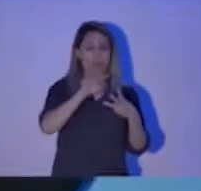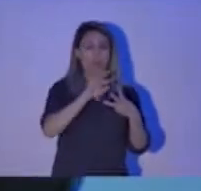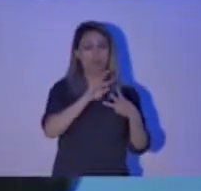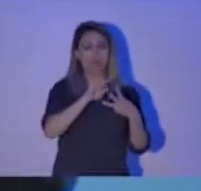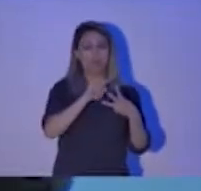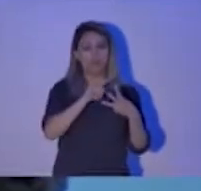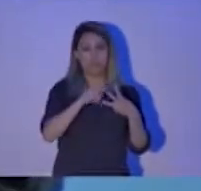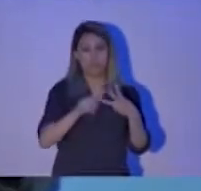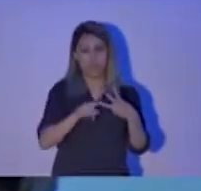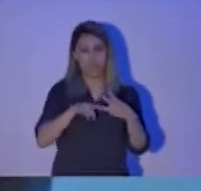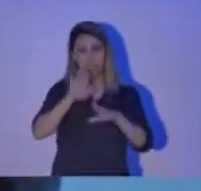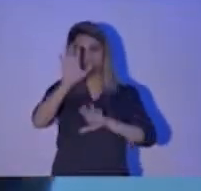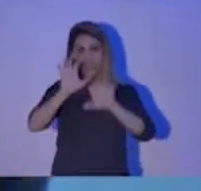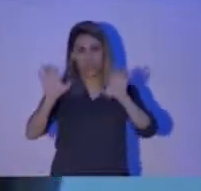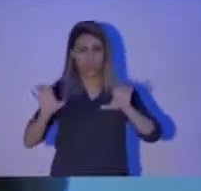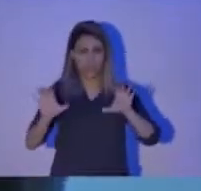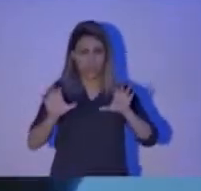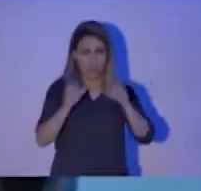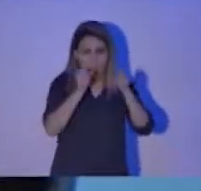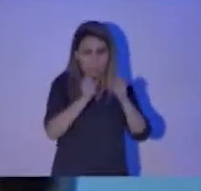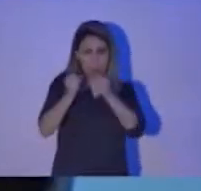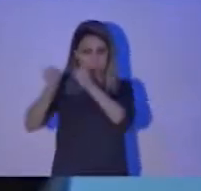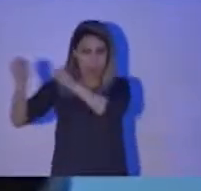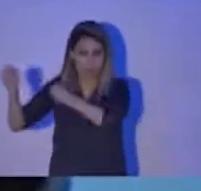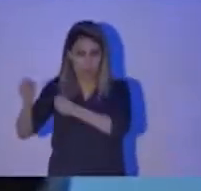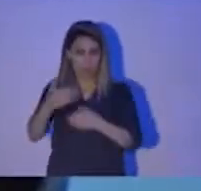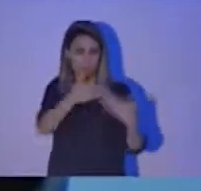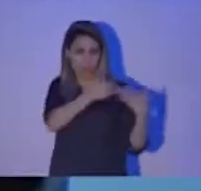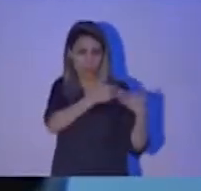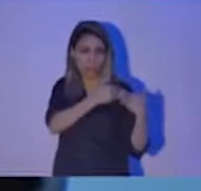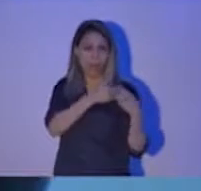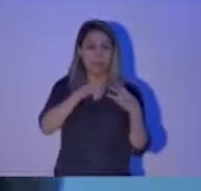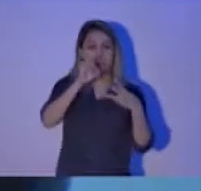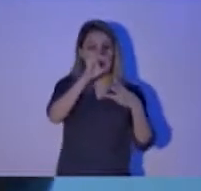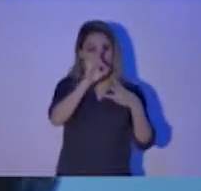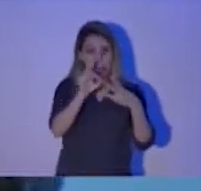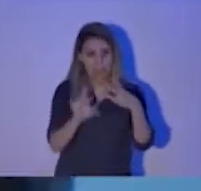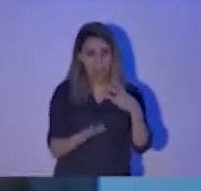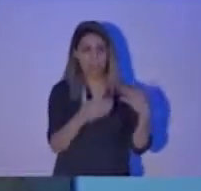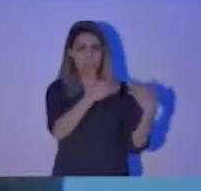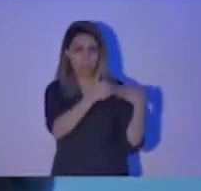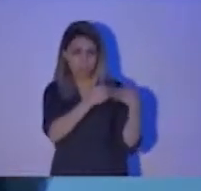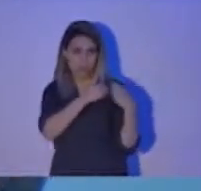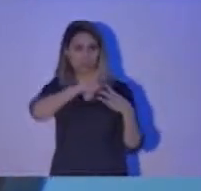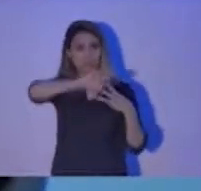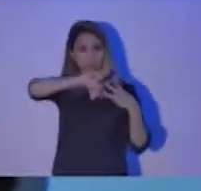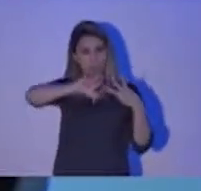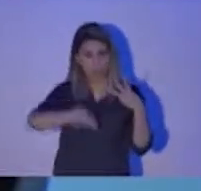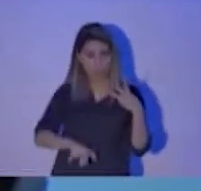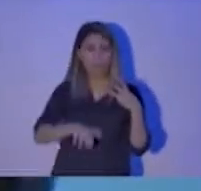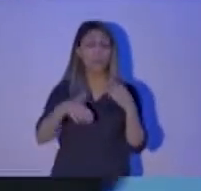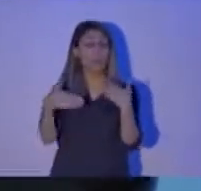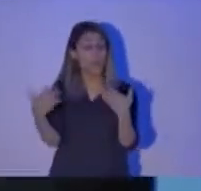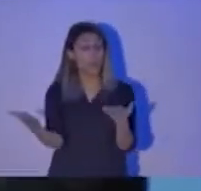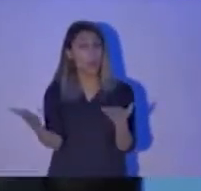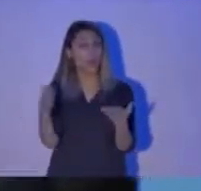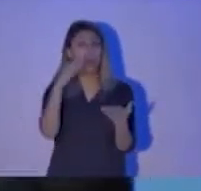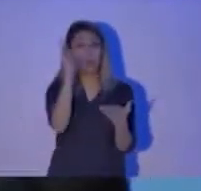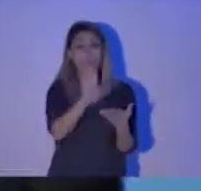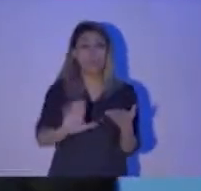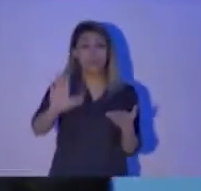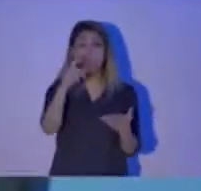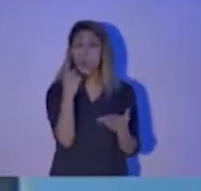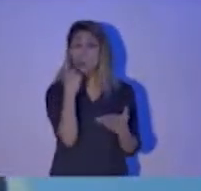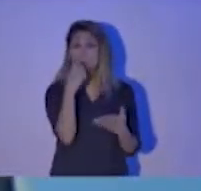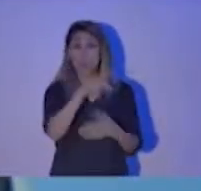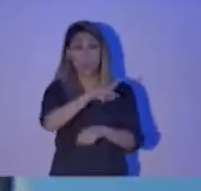Brasil pegou a fase mais sensível, mais delicada do nosso desenvolvimento humano, que é a primeira